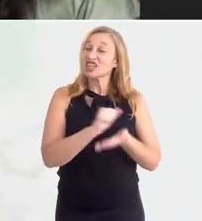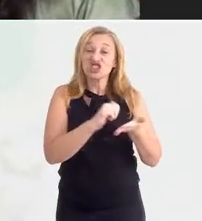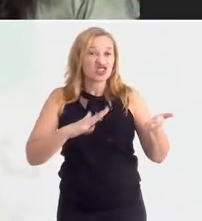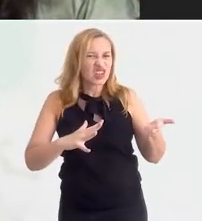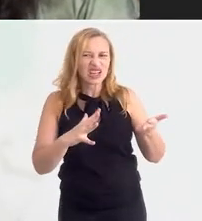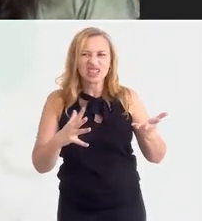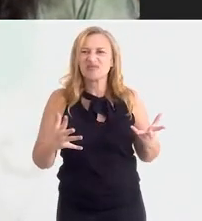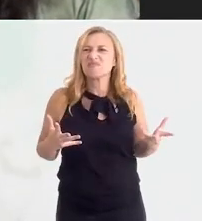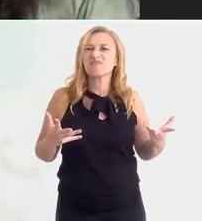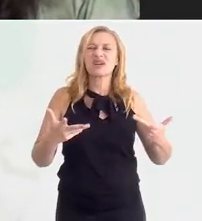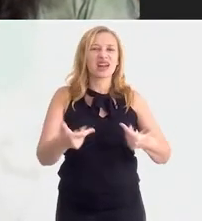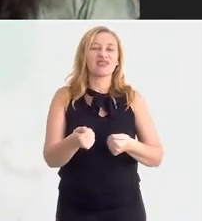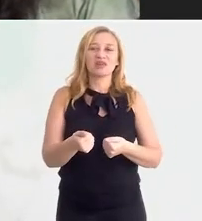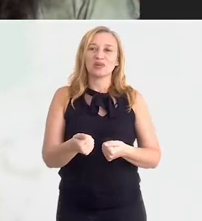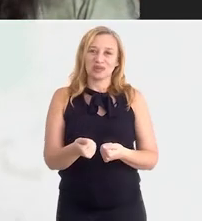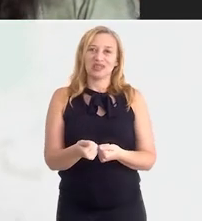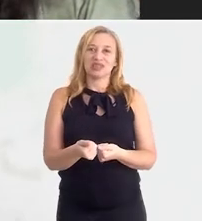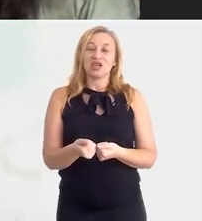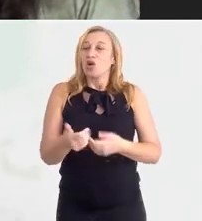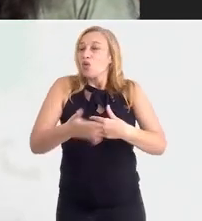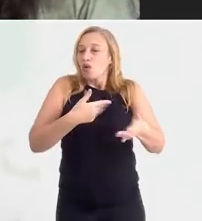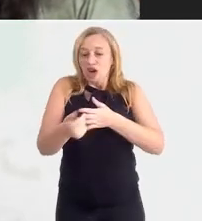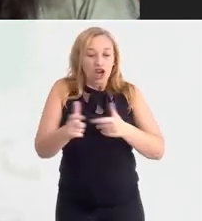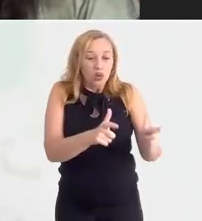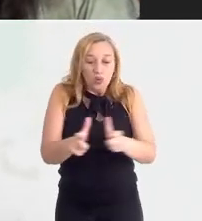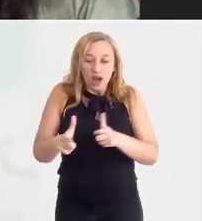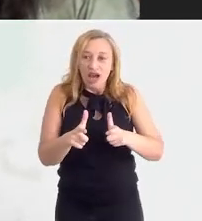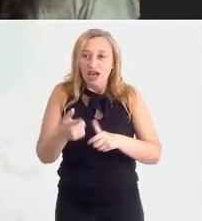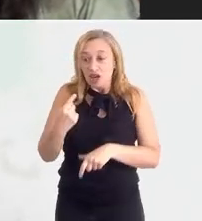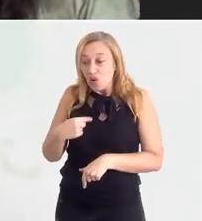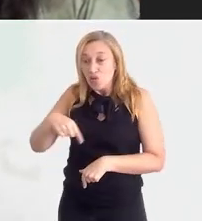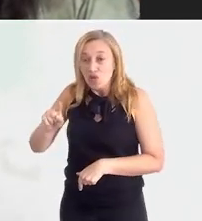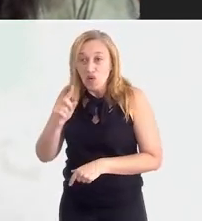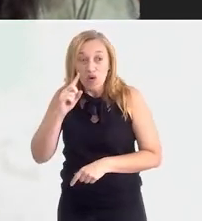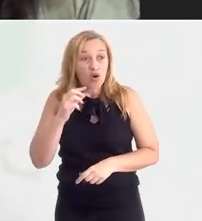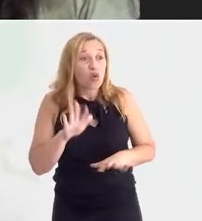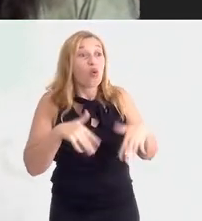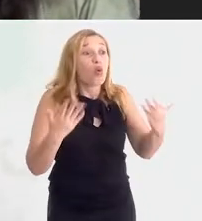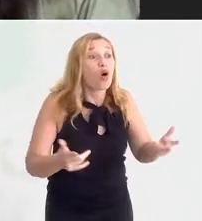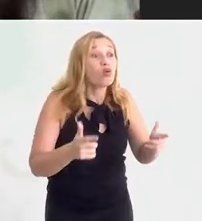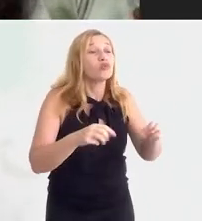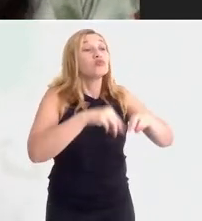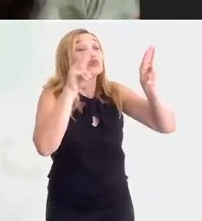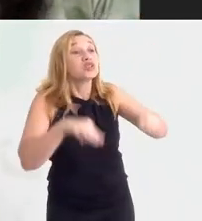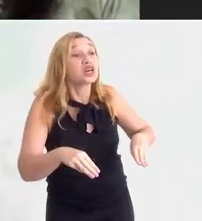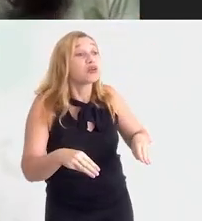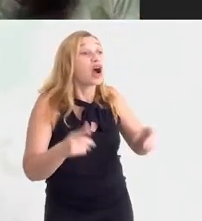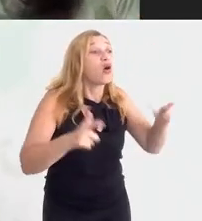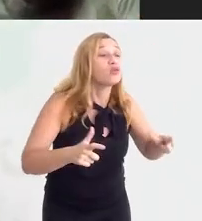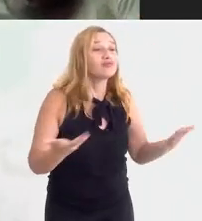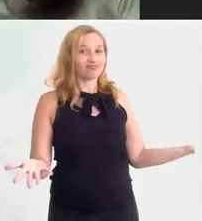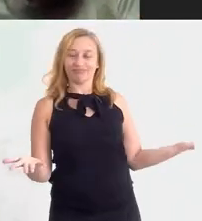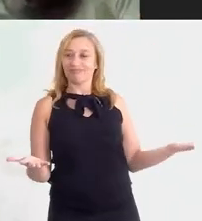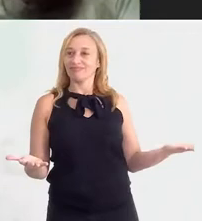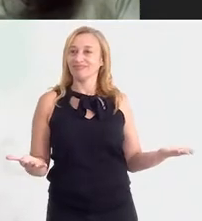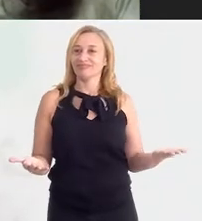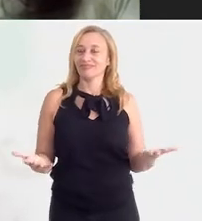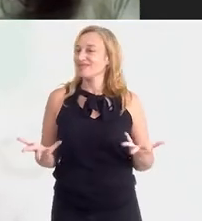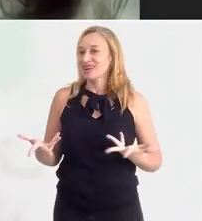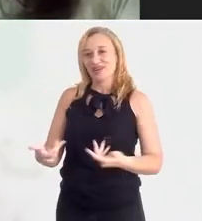para mim, é como o ar que eu respiro. Qualquer lugar que eu vou, eu pergunto, qual é o museu que tem na cidade? Eu vou lá visitar o museu.